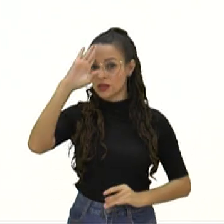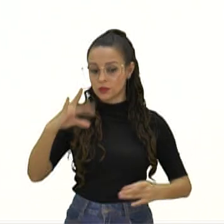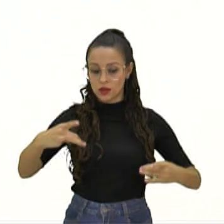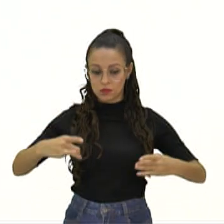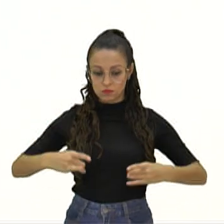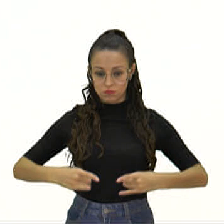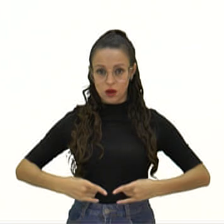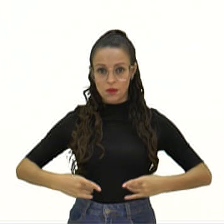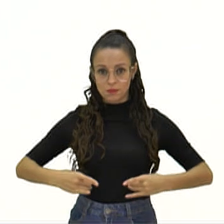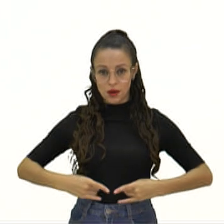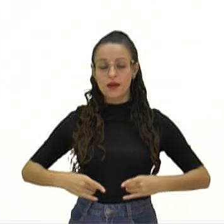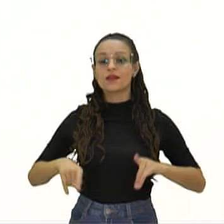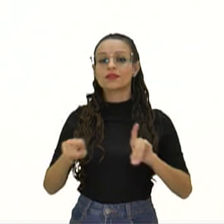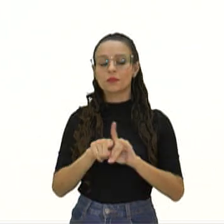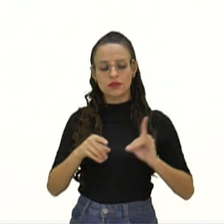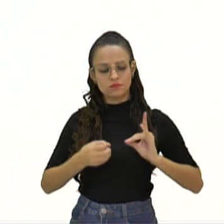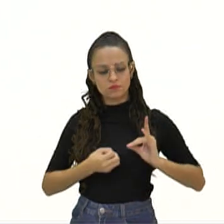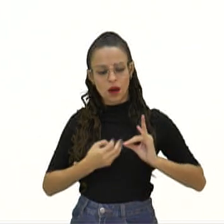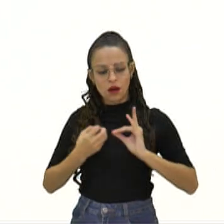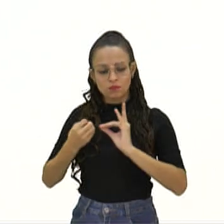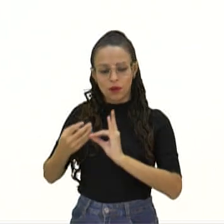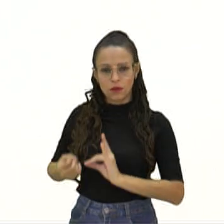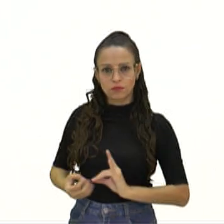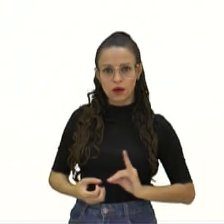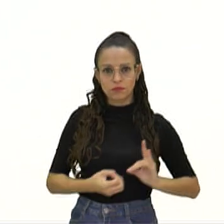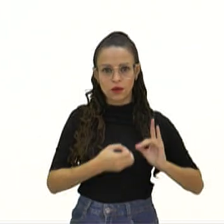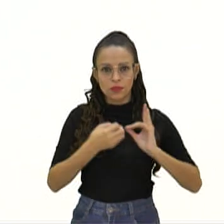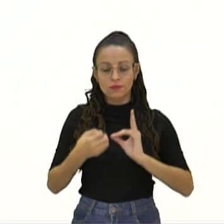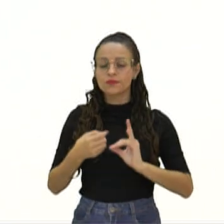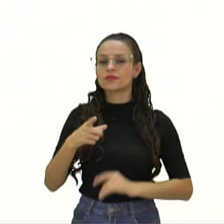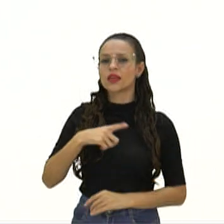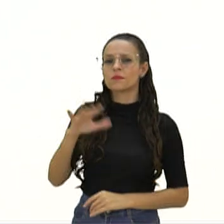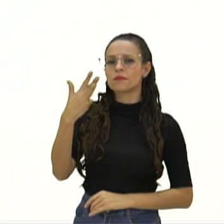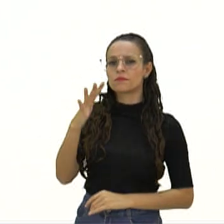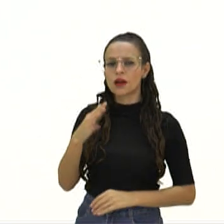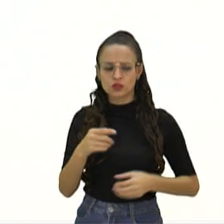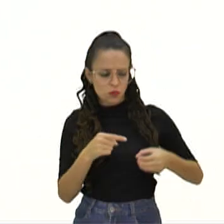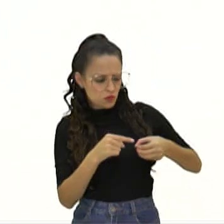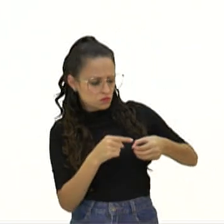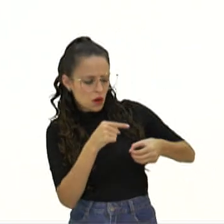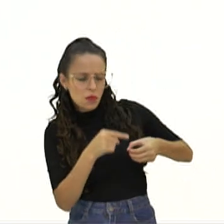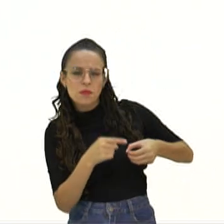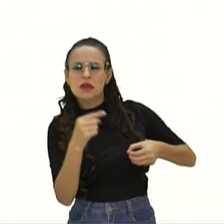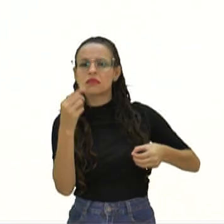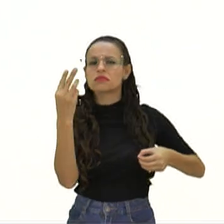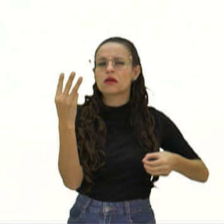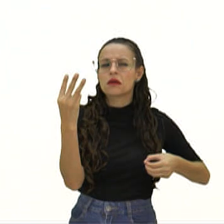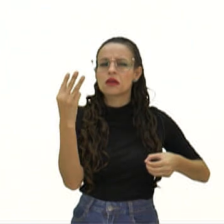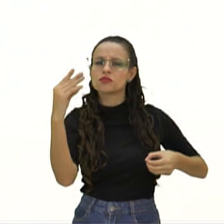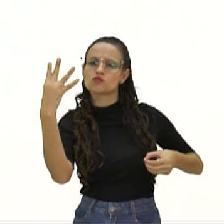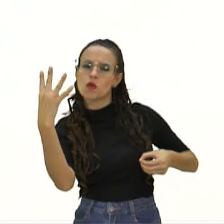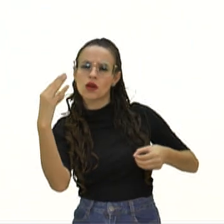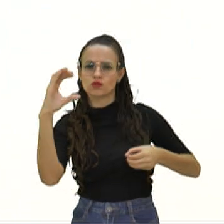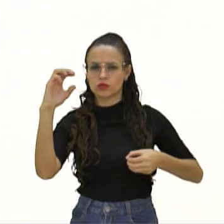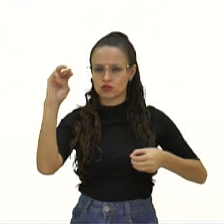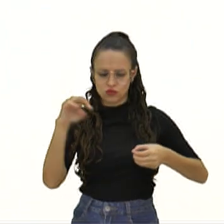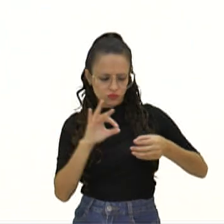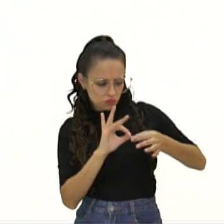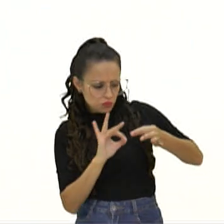progesterona e o estrogênio, tá? Eles têm mais ou menos 3 a 4 centímetros de comprimento, são pequenos, né? E tem essa